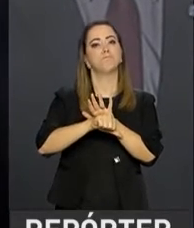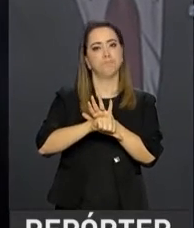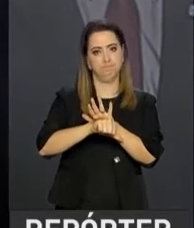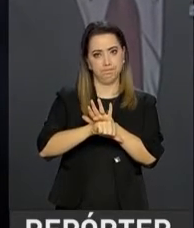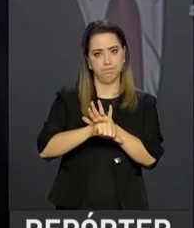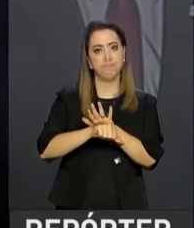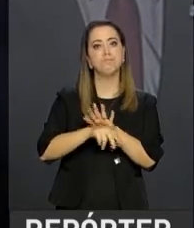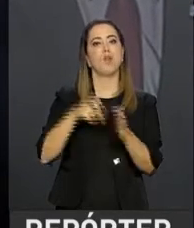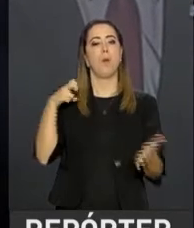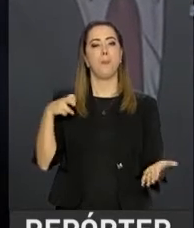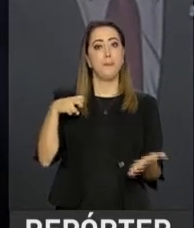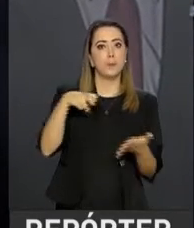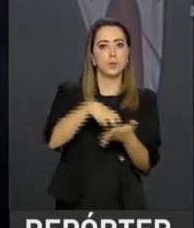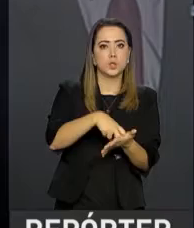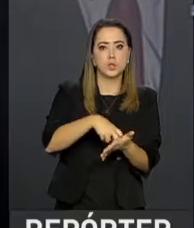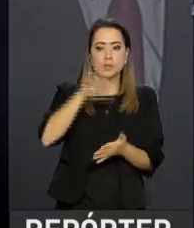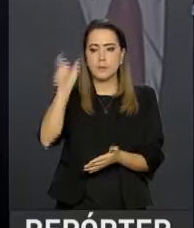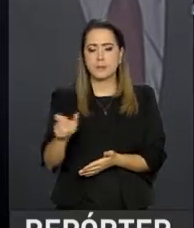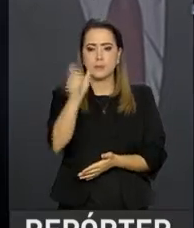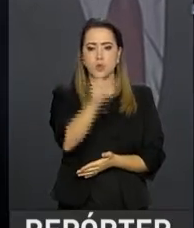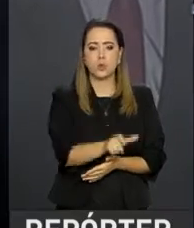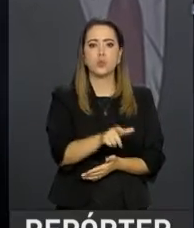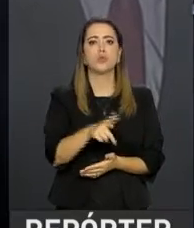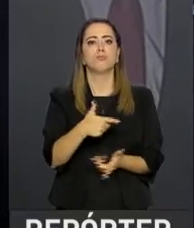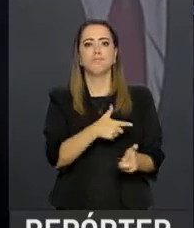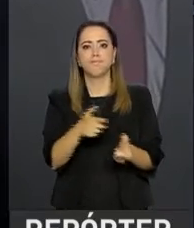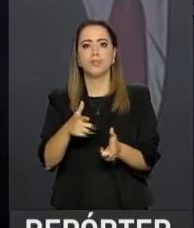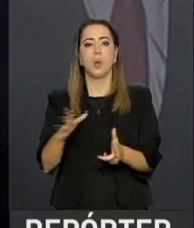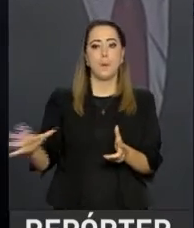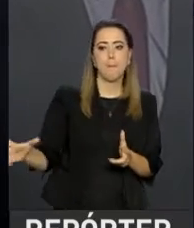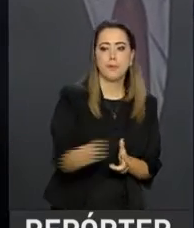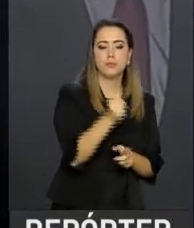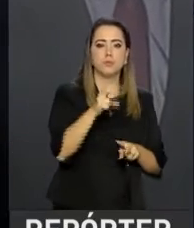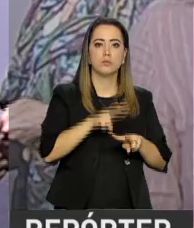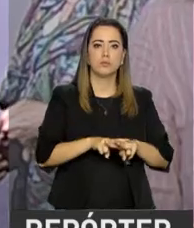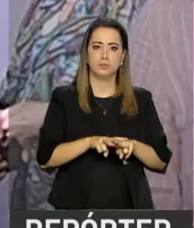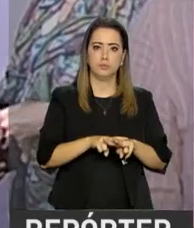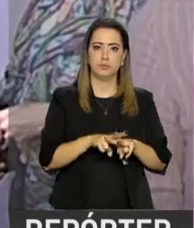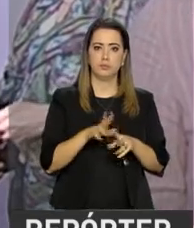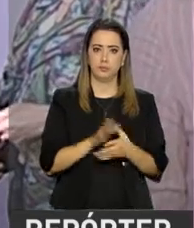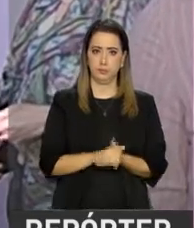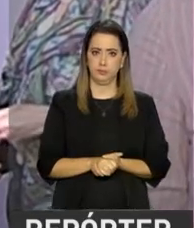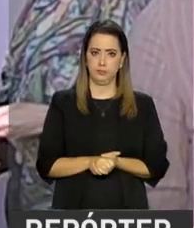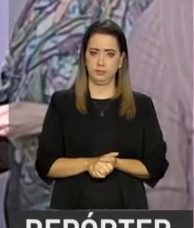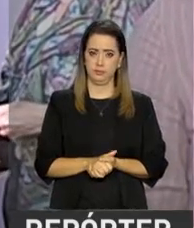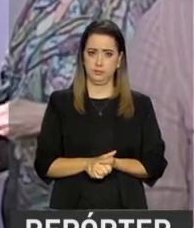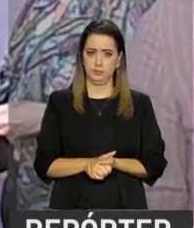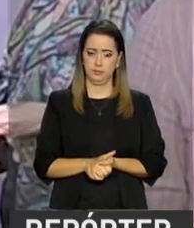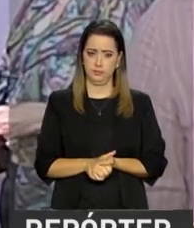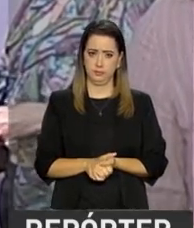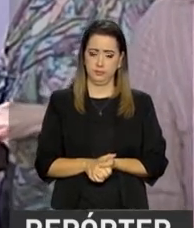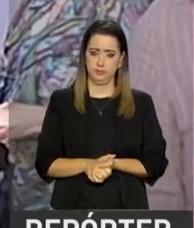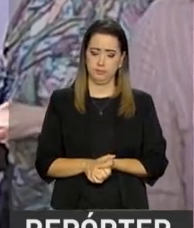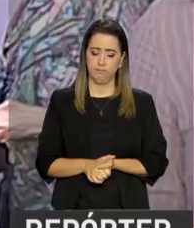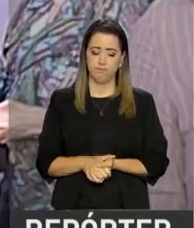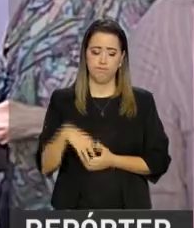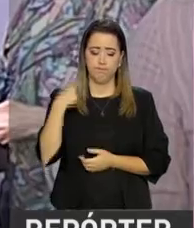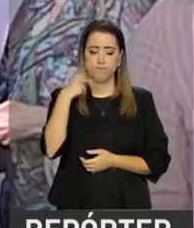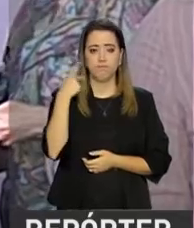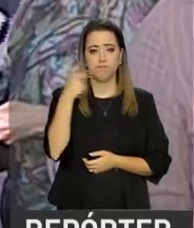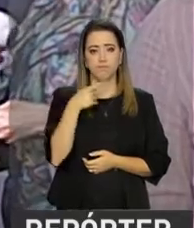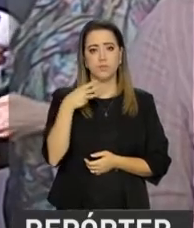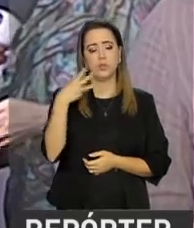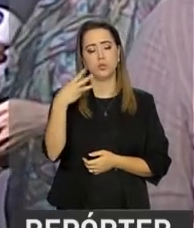tem a devida punição e os seus responsáveis vão parar na cadeia. A vereadora Marielle Franco, de 38 anos,